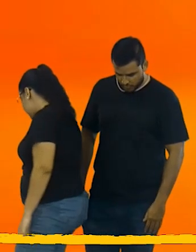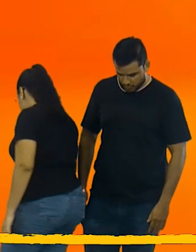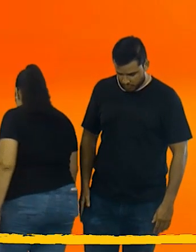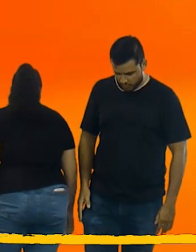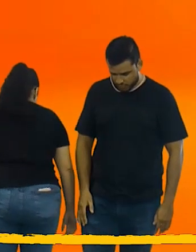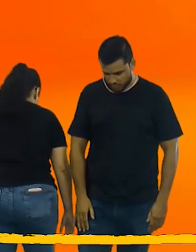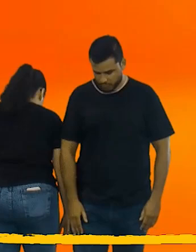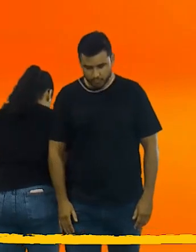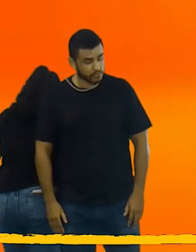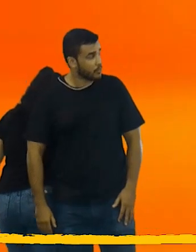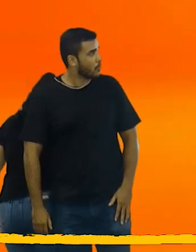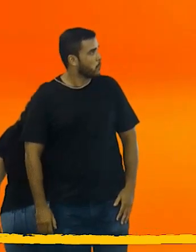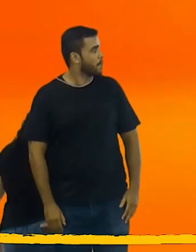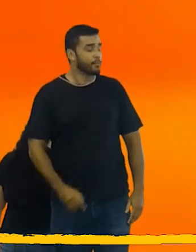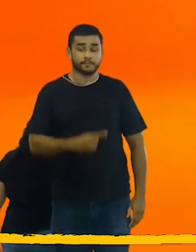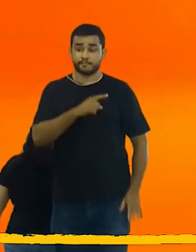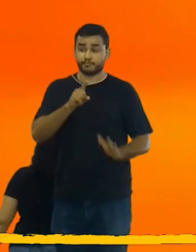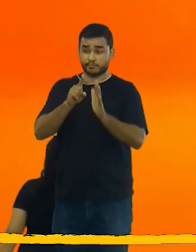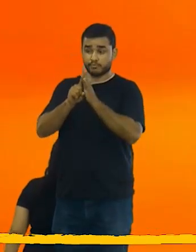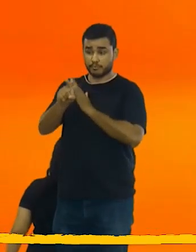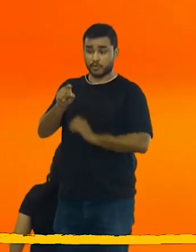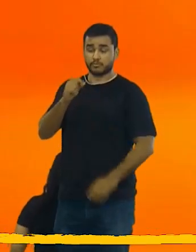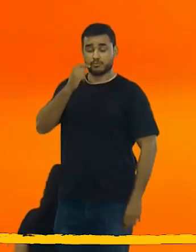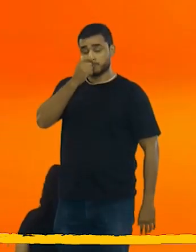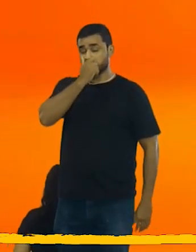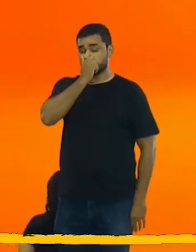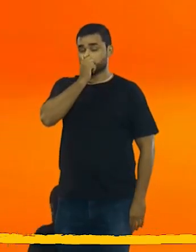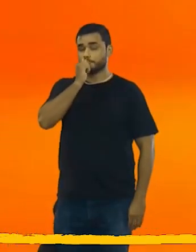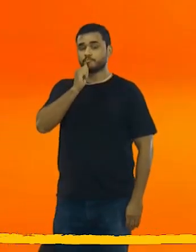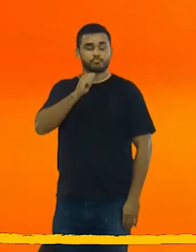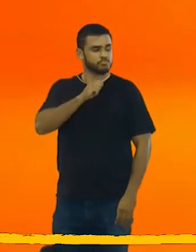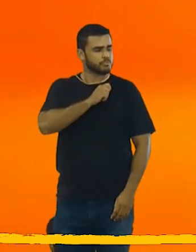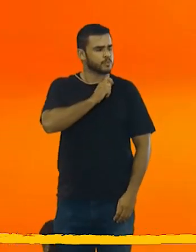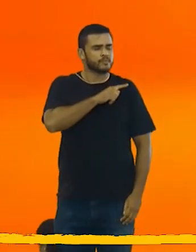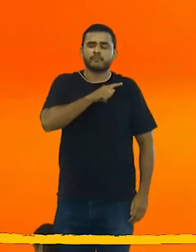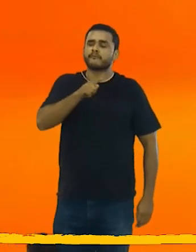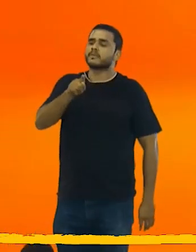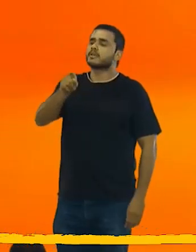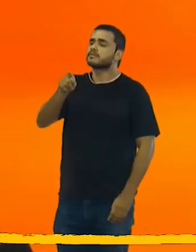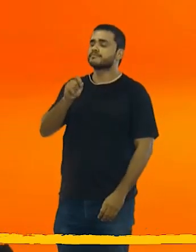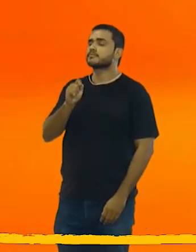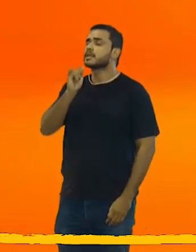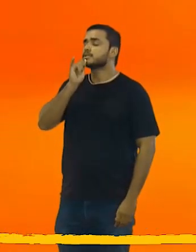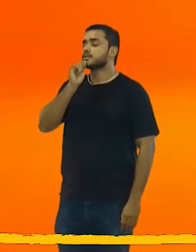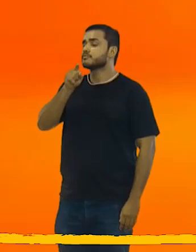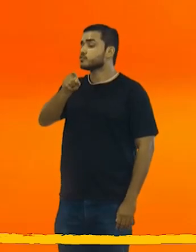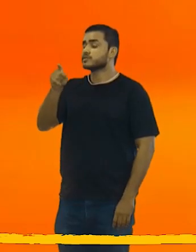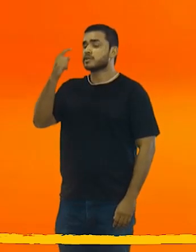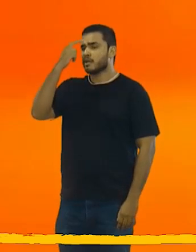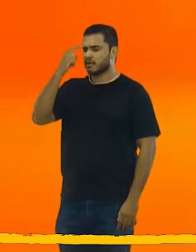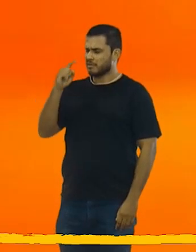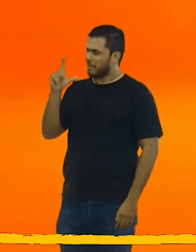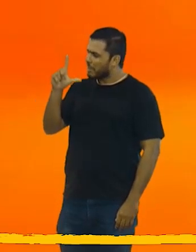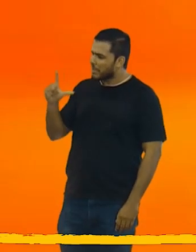literário. Deixa eu te dar uma coisa bem simples. Professor, por que a escola